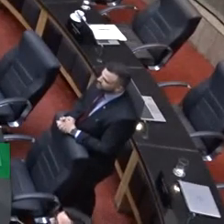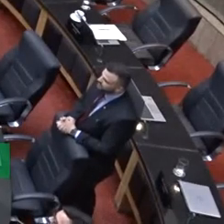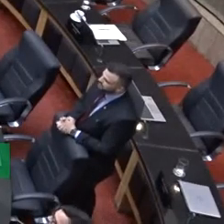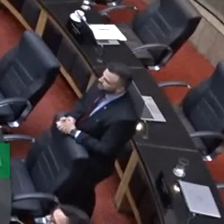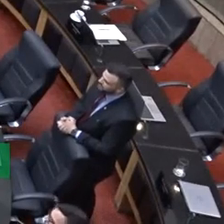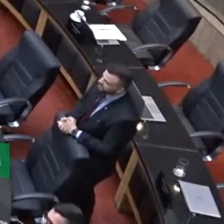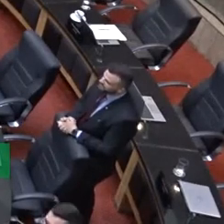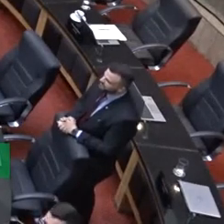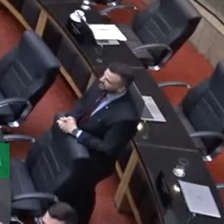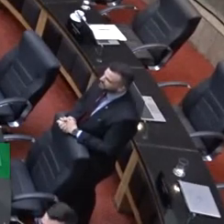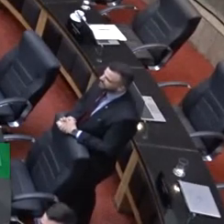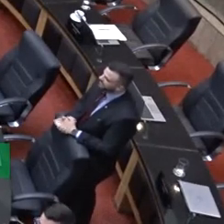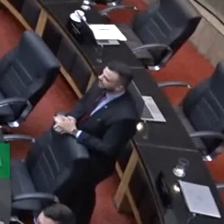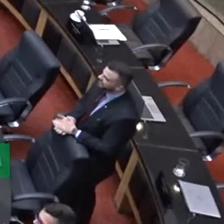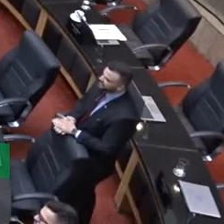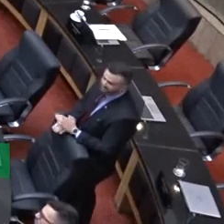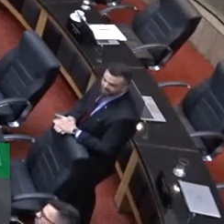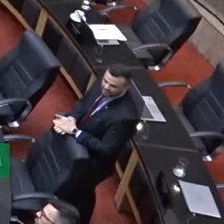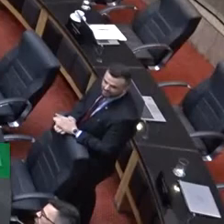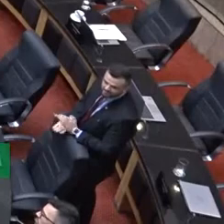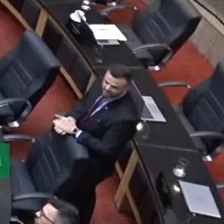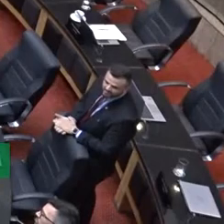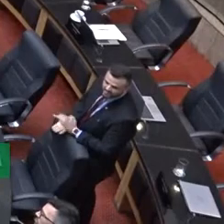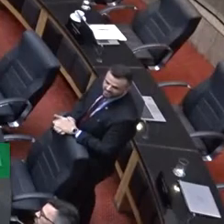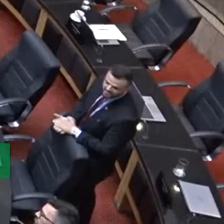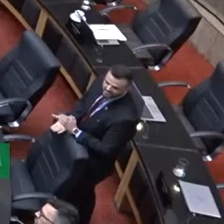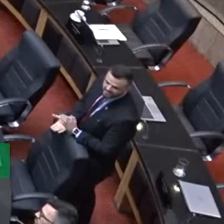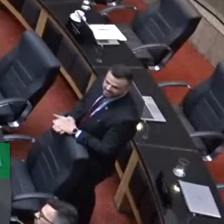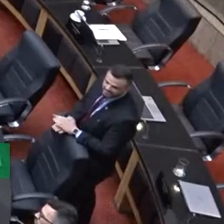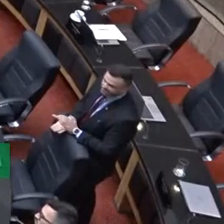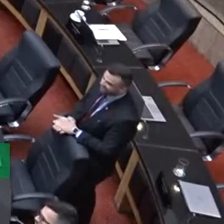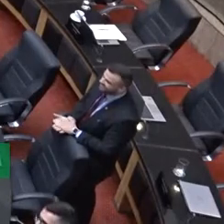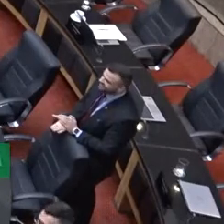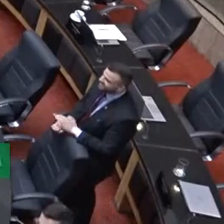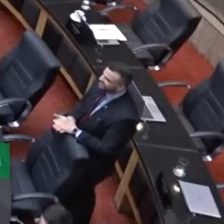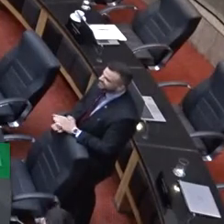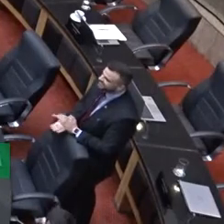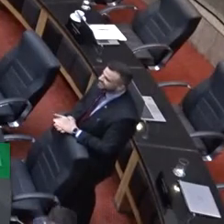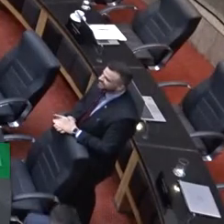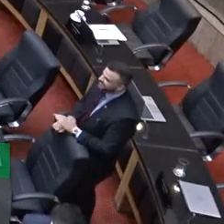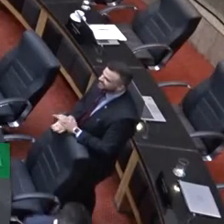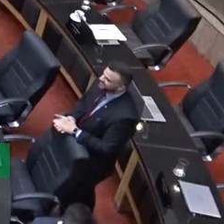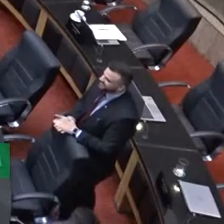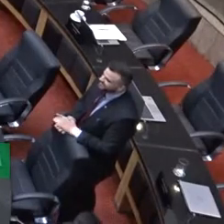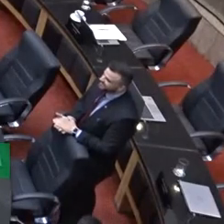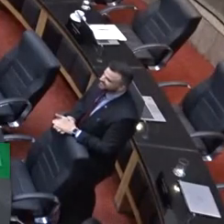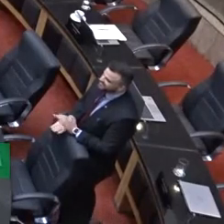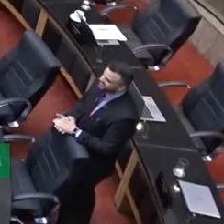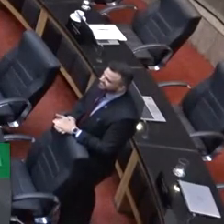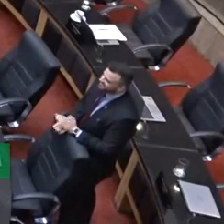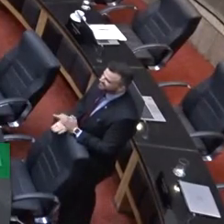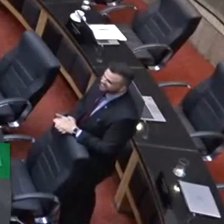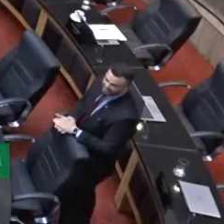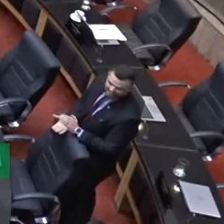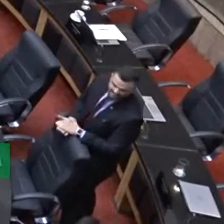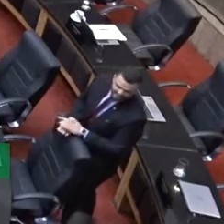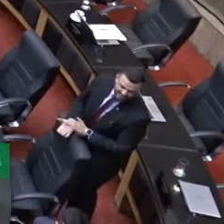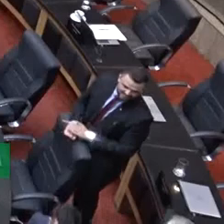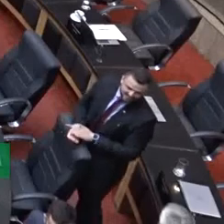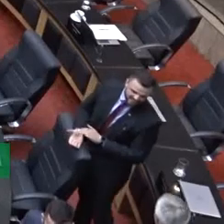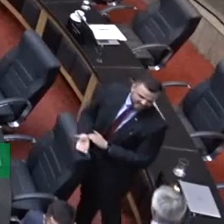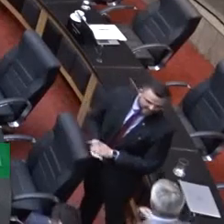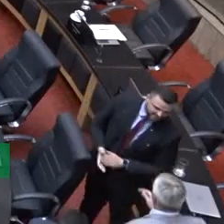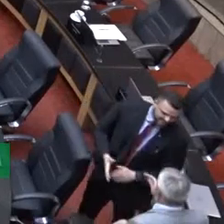Atira o chapéu pra cima, Catarina, e agradece a terra santa. A terra santa,